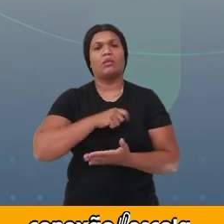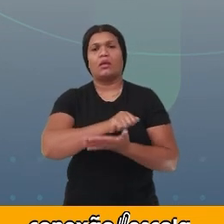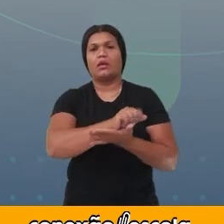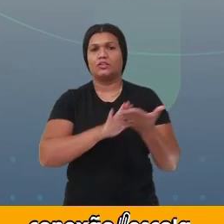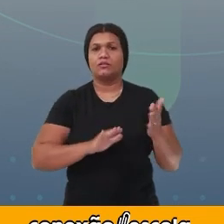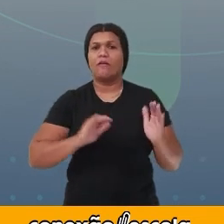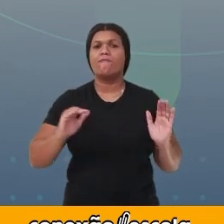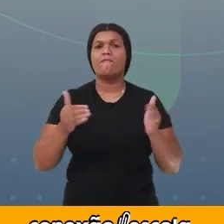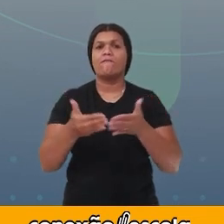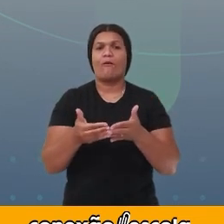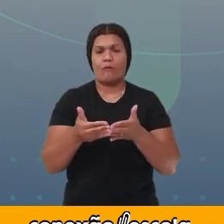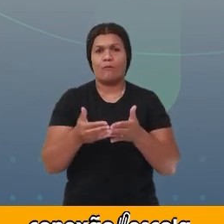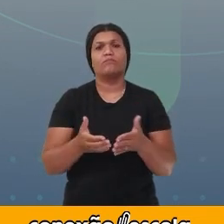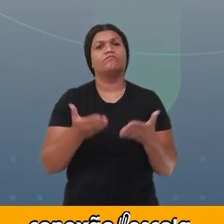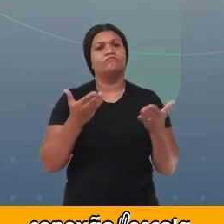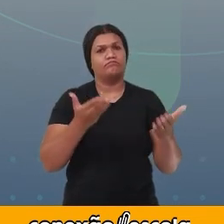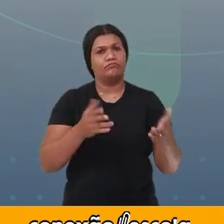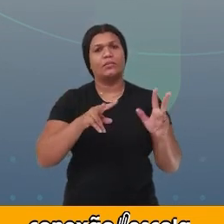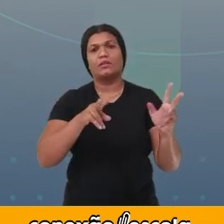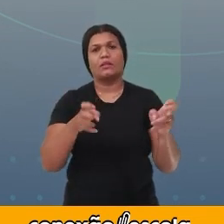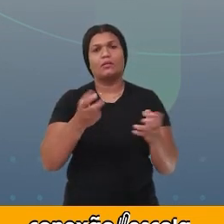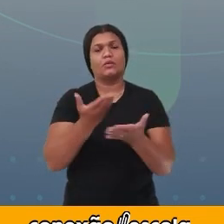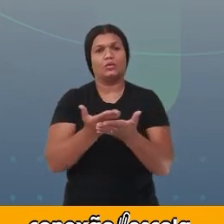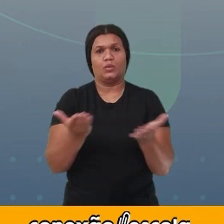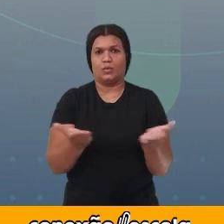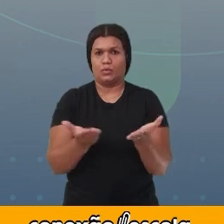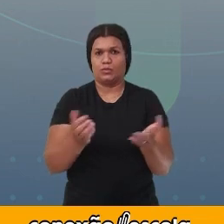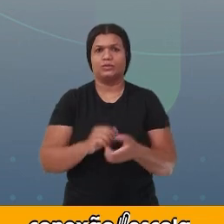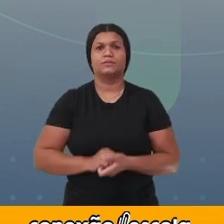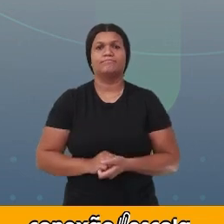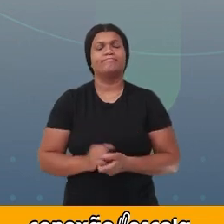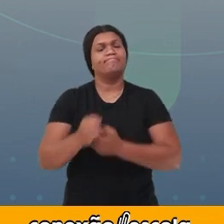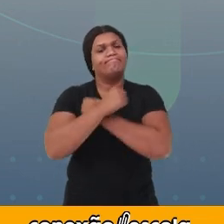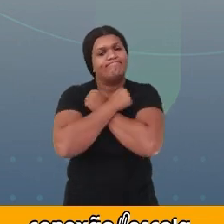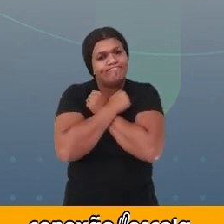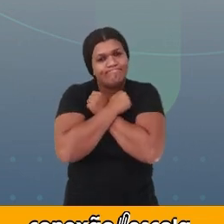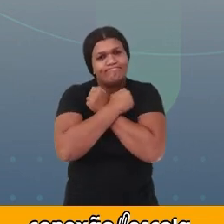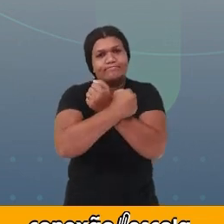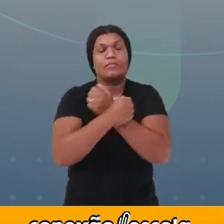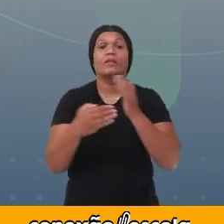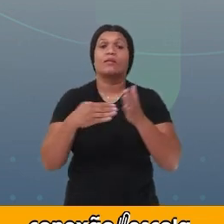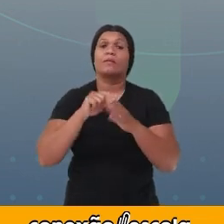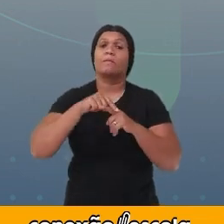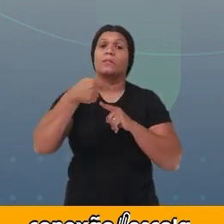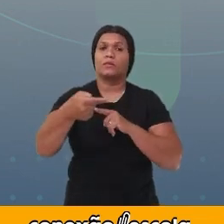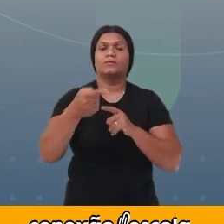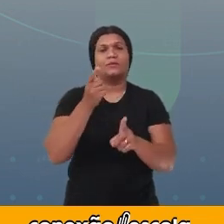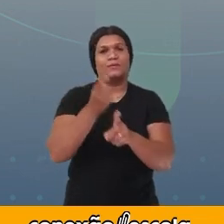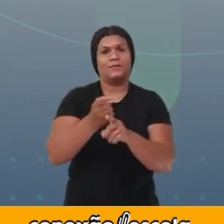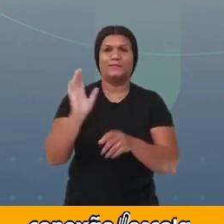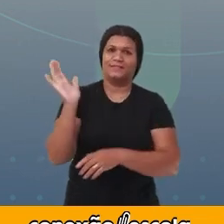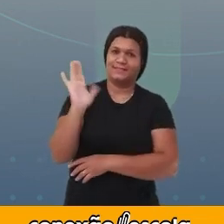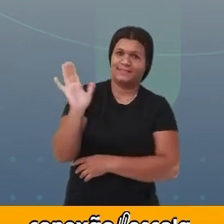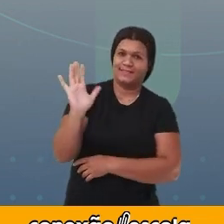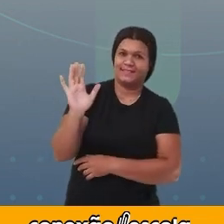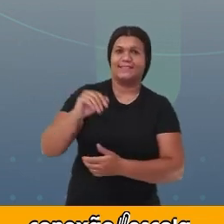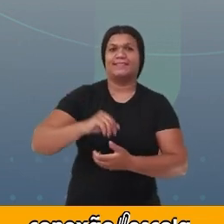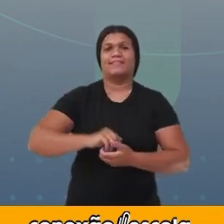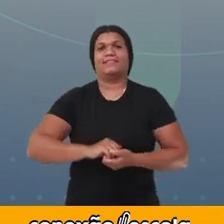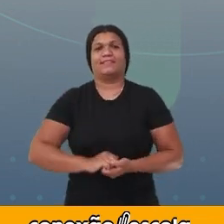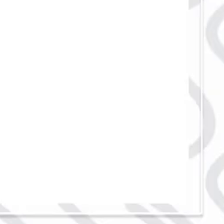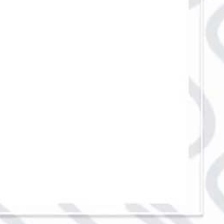atividade direcionada para esse assunto que estudamos aqui hoje. Um grande abraço e até o nosso próximo encontro. Tchau, tchau.